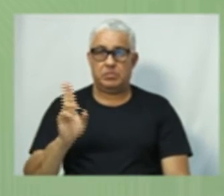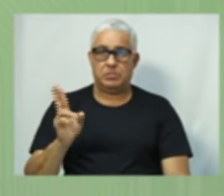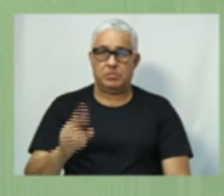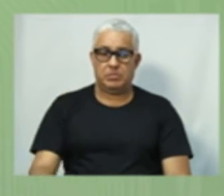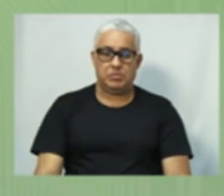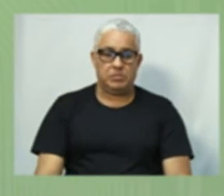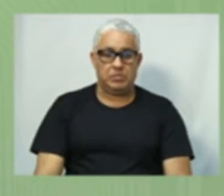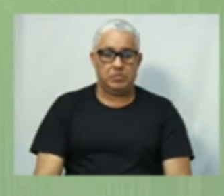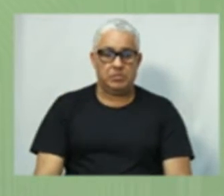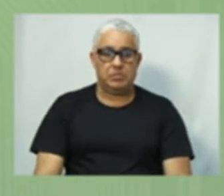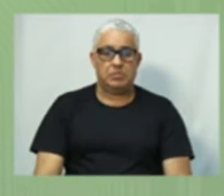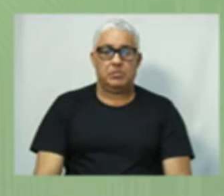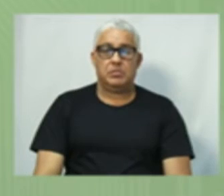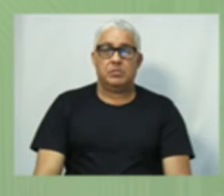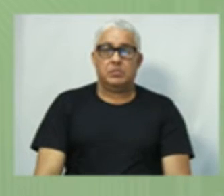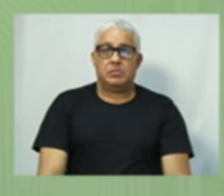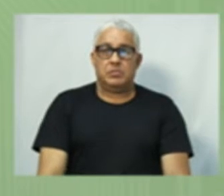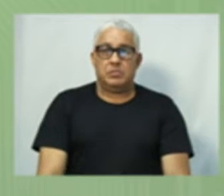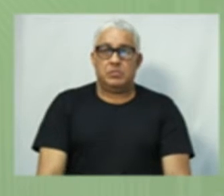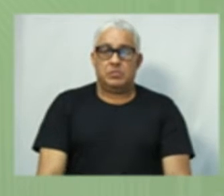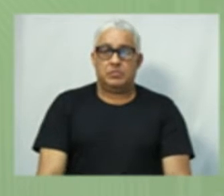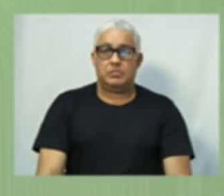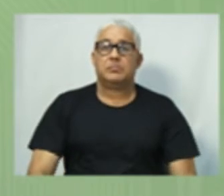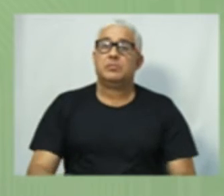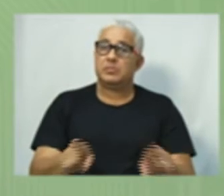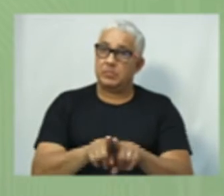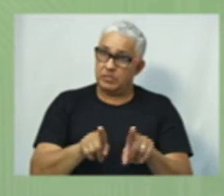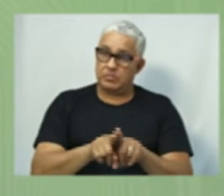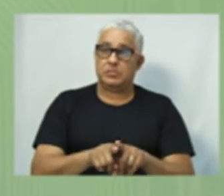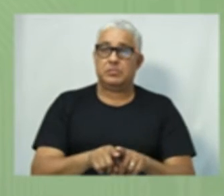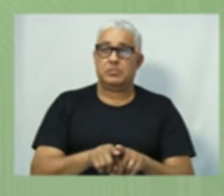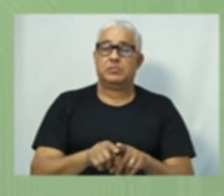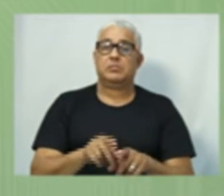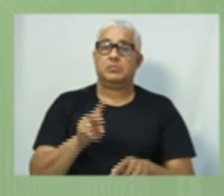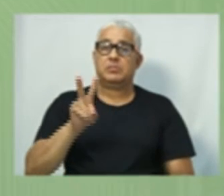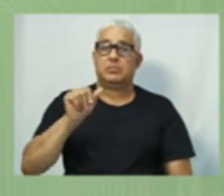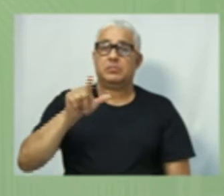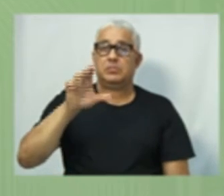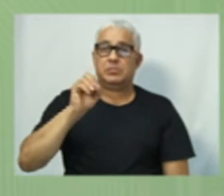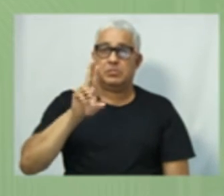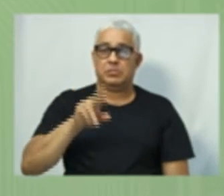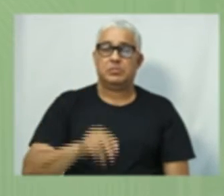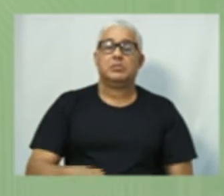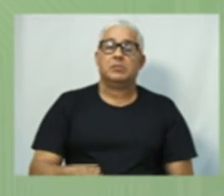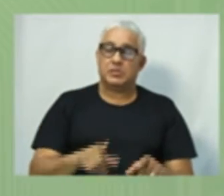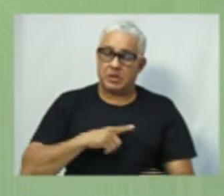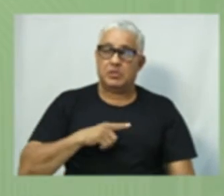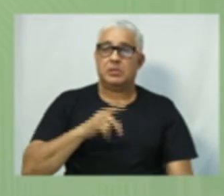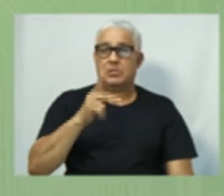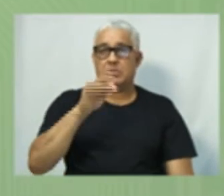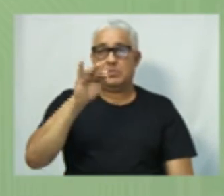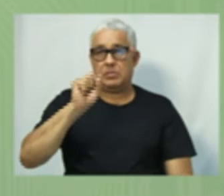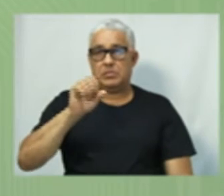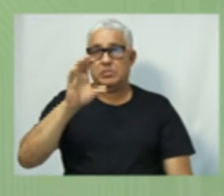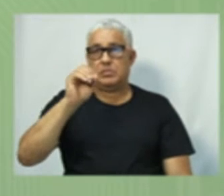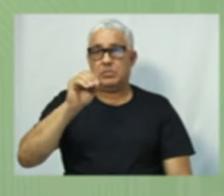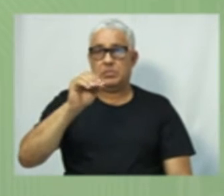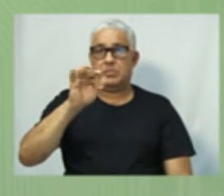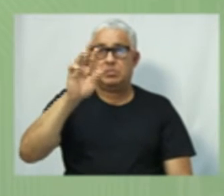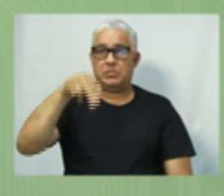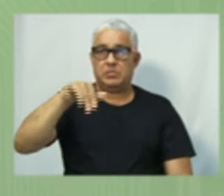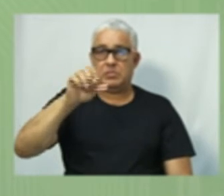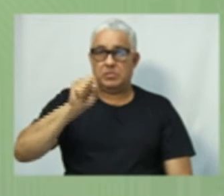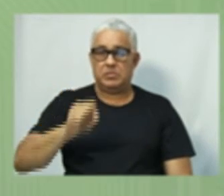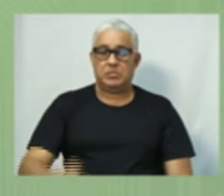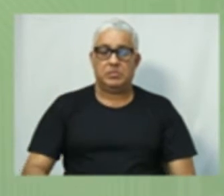3.636. Ou seja, além dos valores do PIS, COFINS, o imposto de renda também deverá ser pago nesse trimestre. Qual